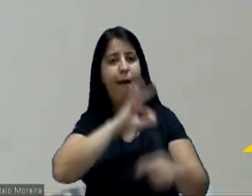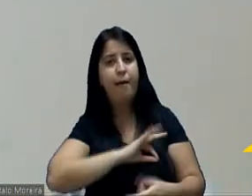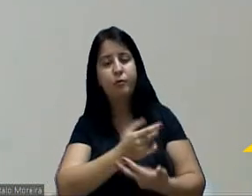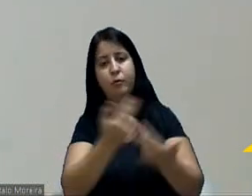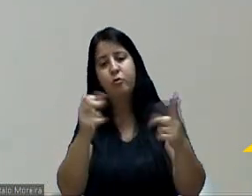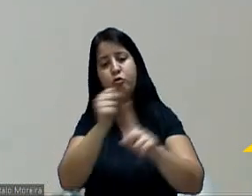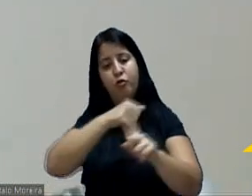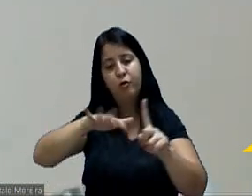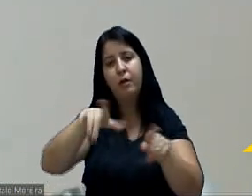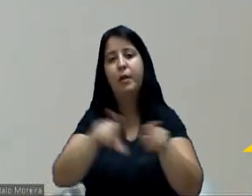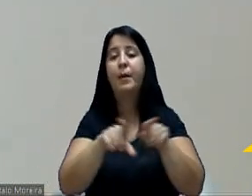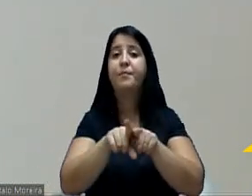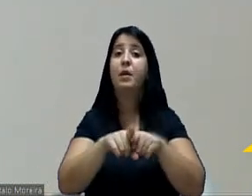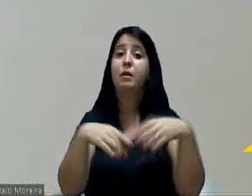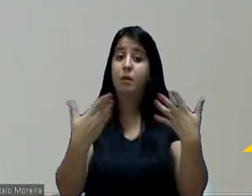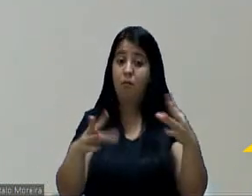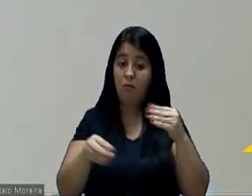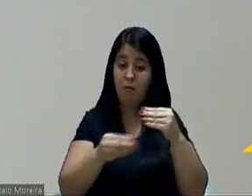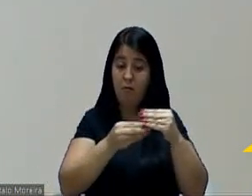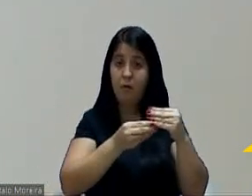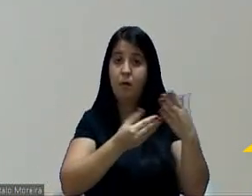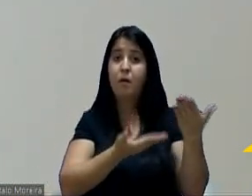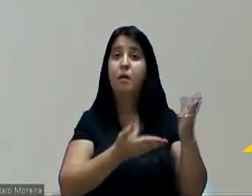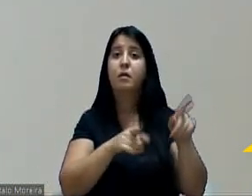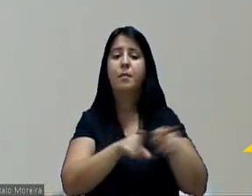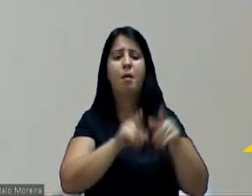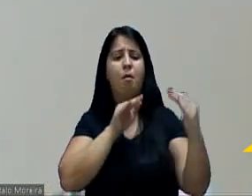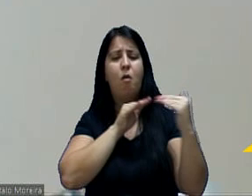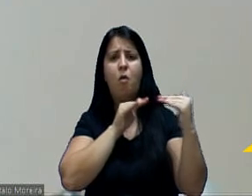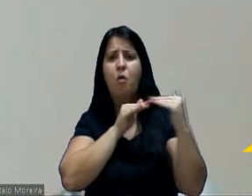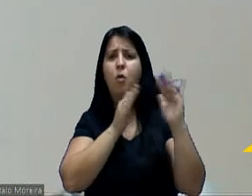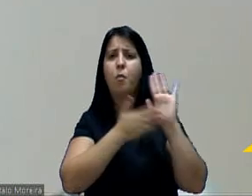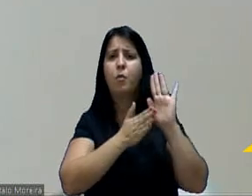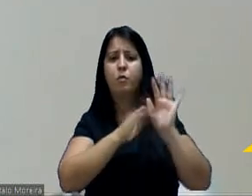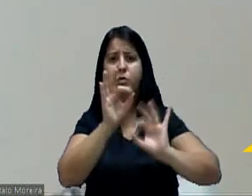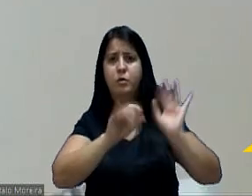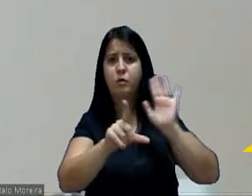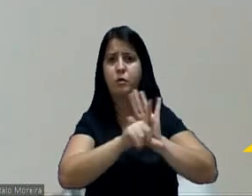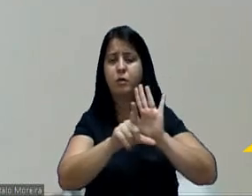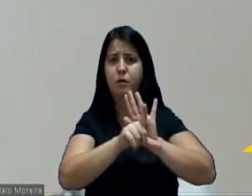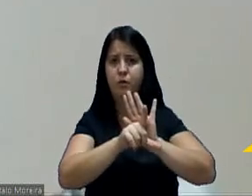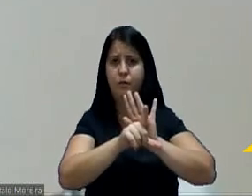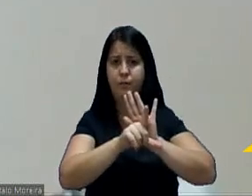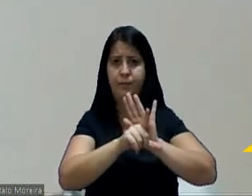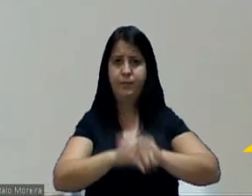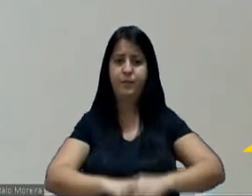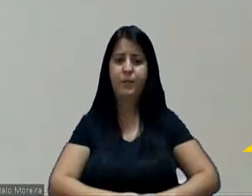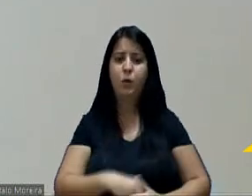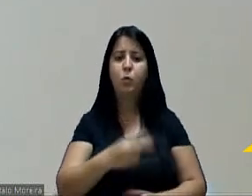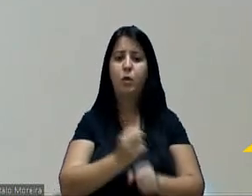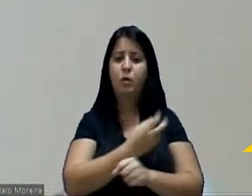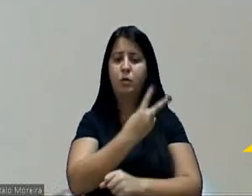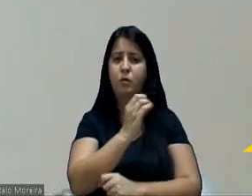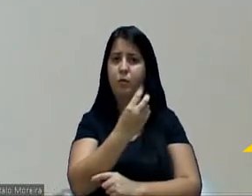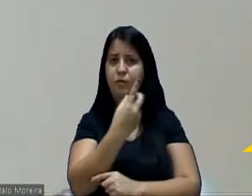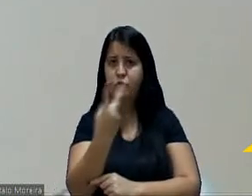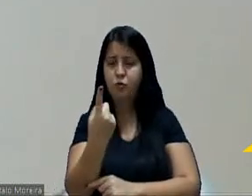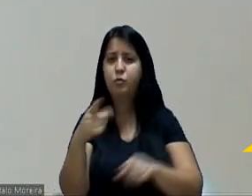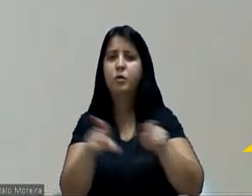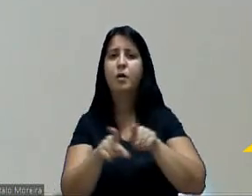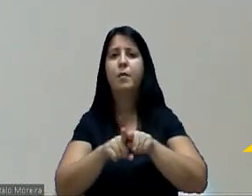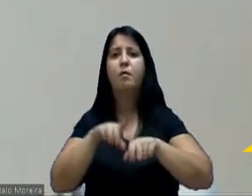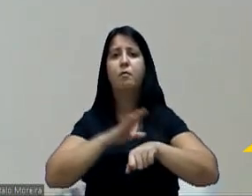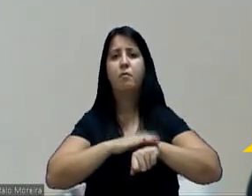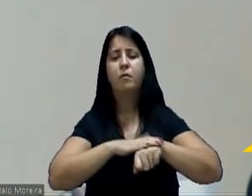Ademais, a presente emenda está em plena consonância com o projeto de lei número 98/2021, também de autoria do